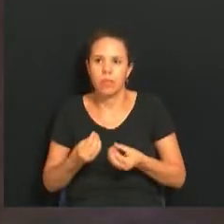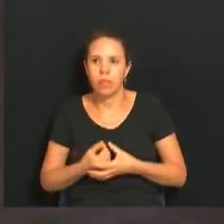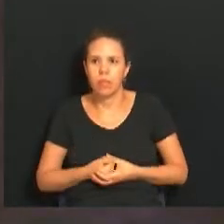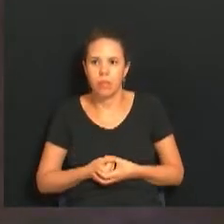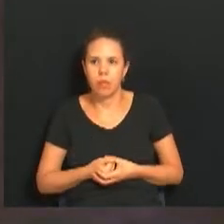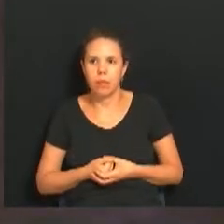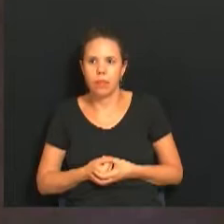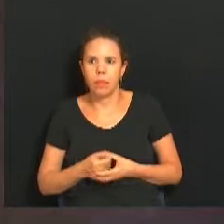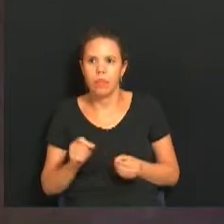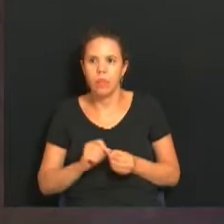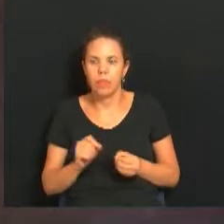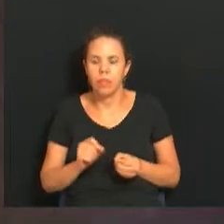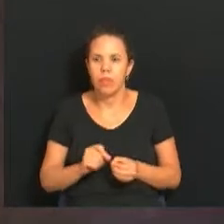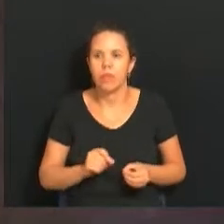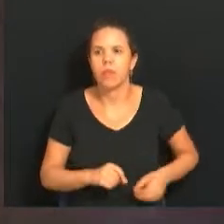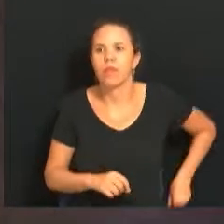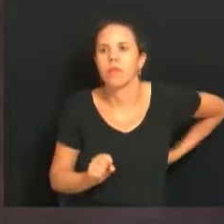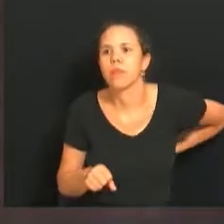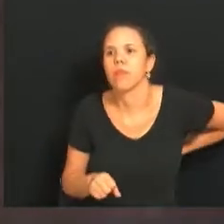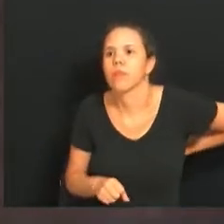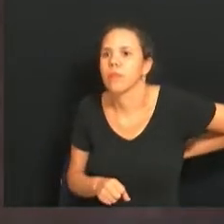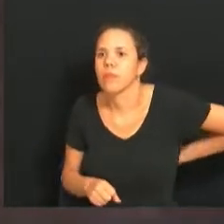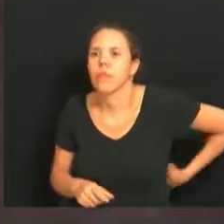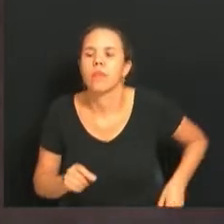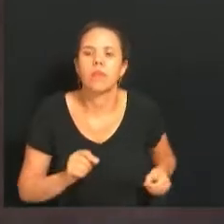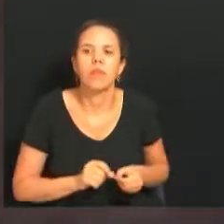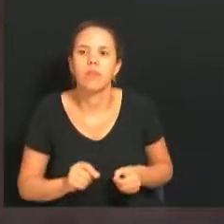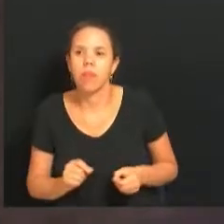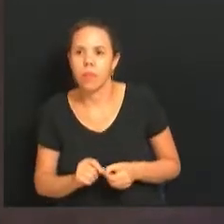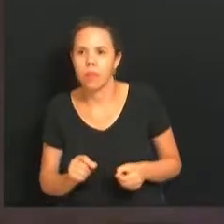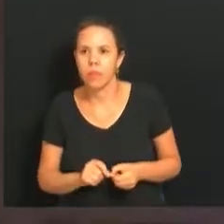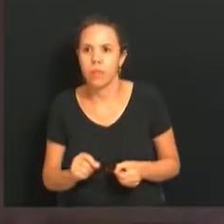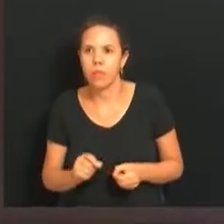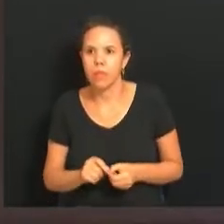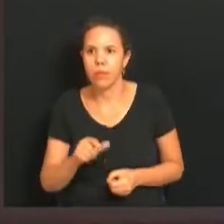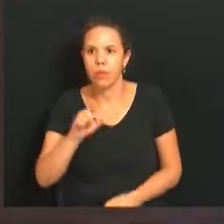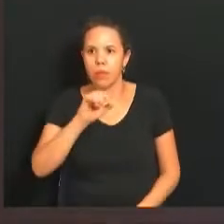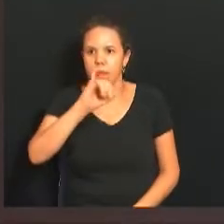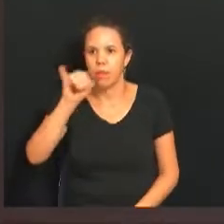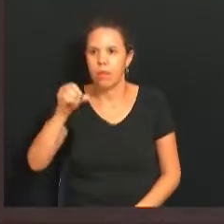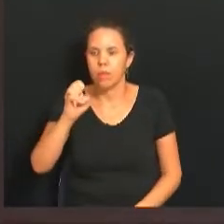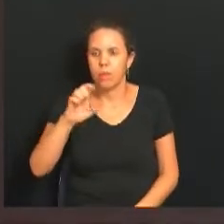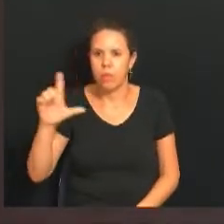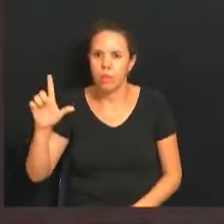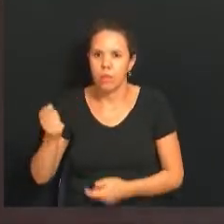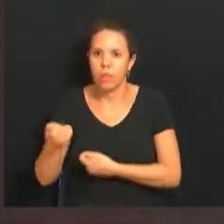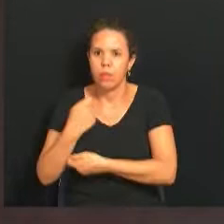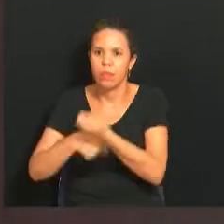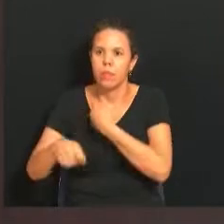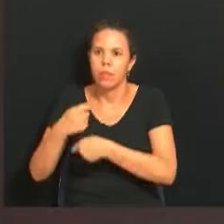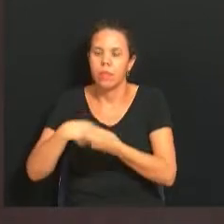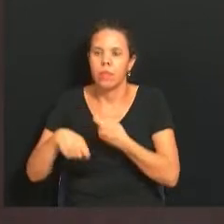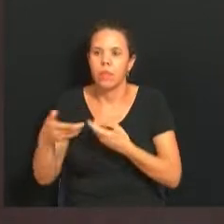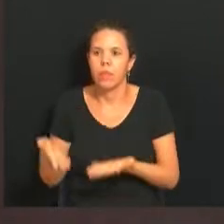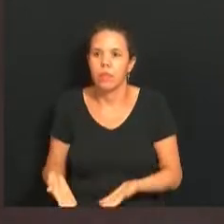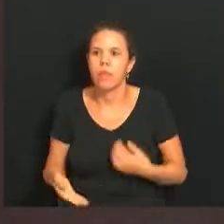Nós fazemos, inclusive fizemos, né, tem o Joel, que é o menino que administra o baile aqui para nós,